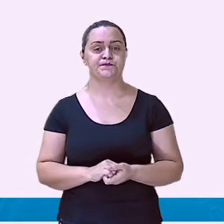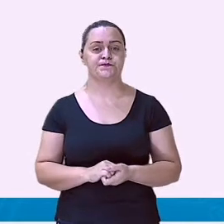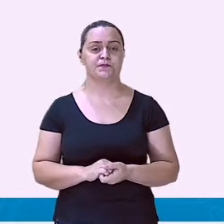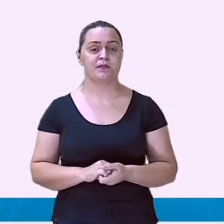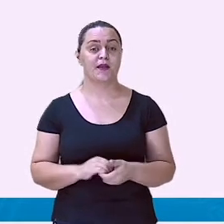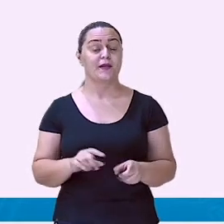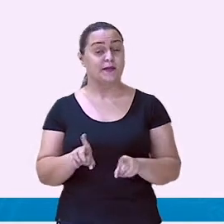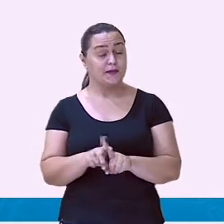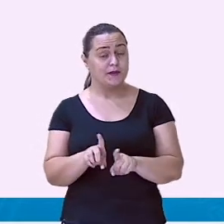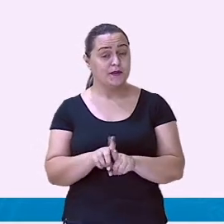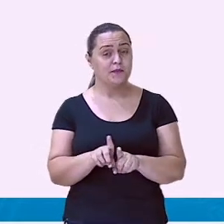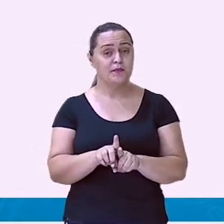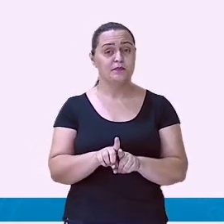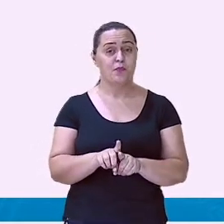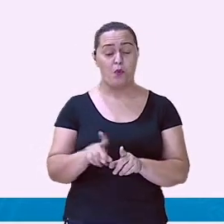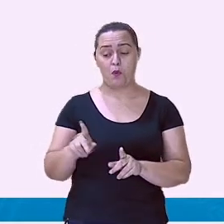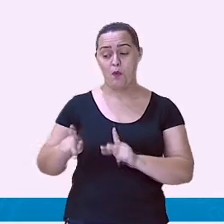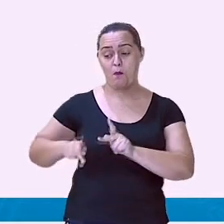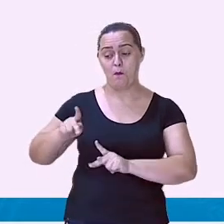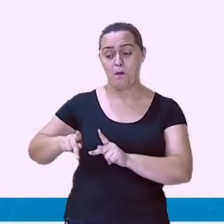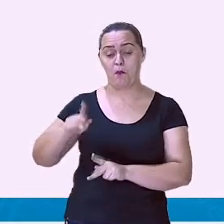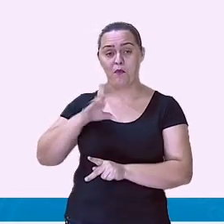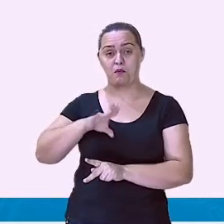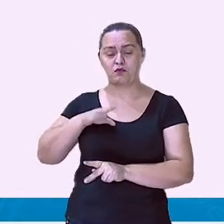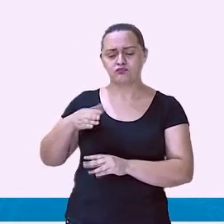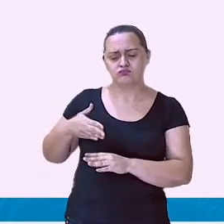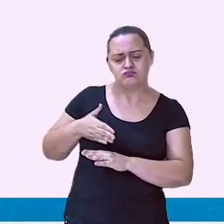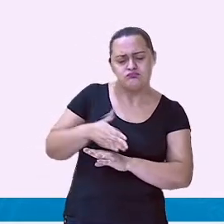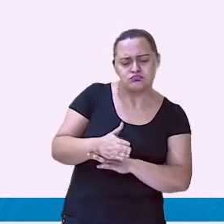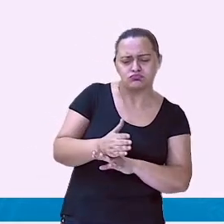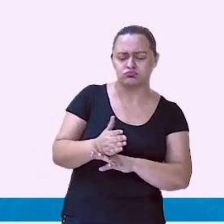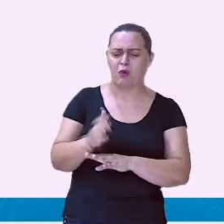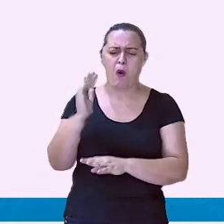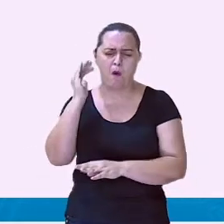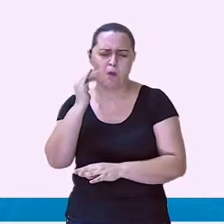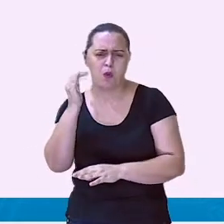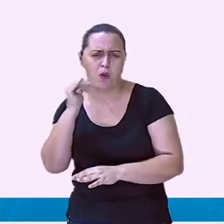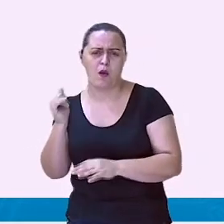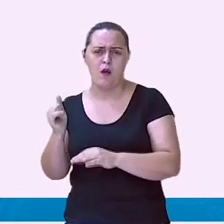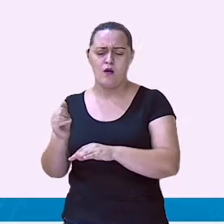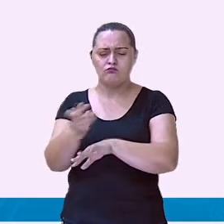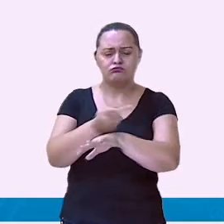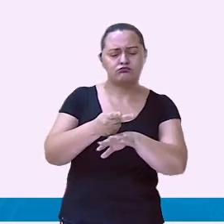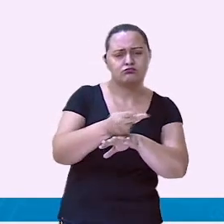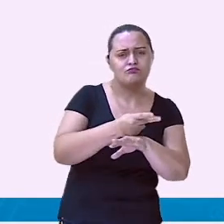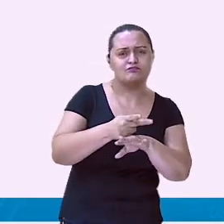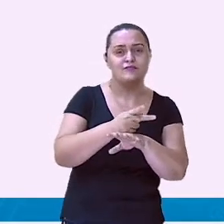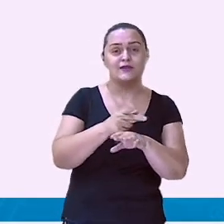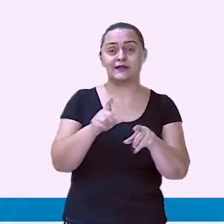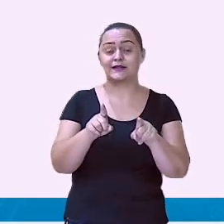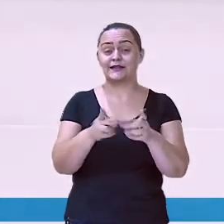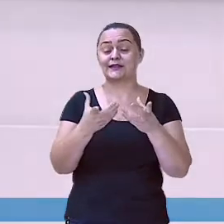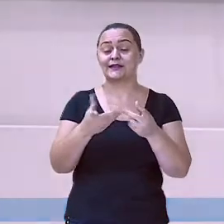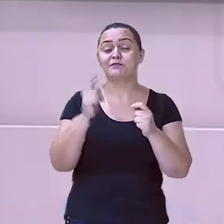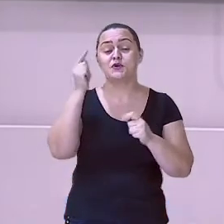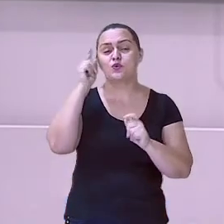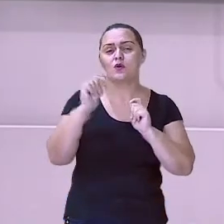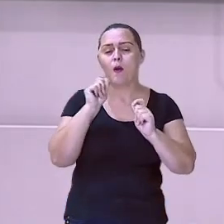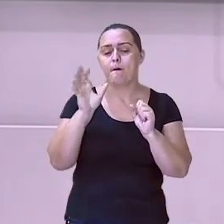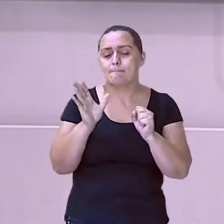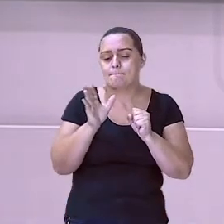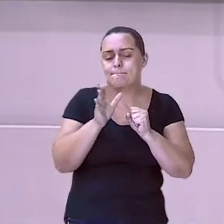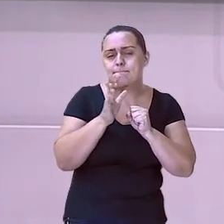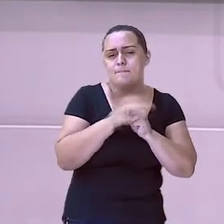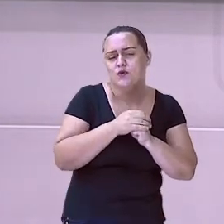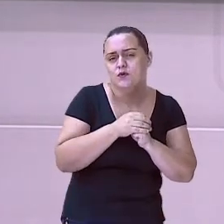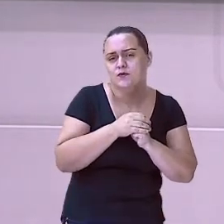povos estavam vindo para aqui, tá? Franceses, holandeses, espanhóis. Em 1534,